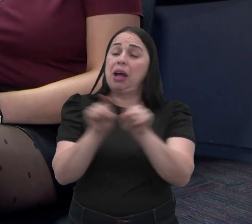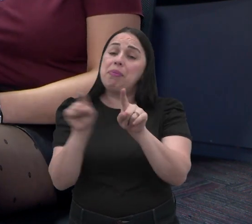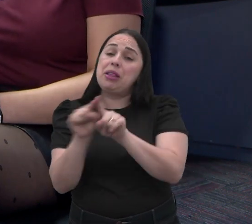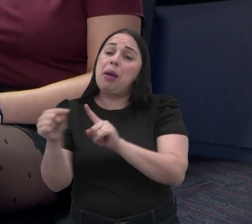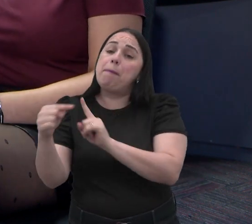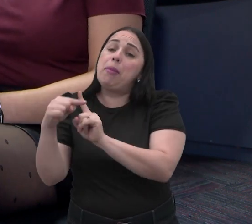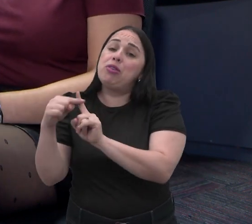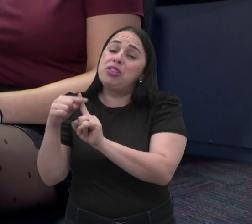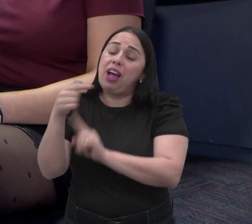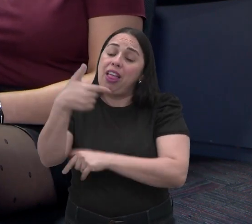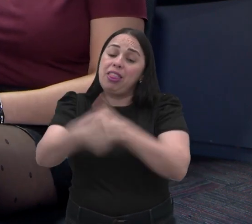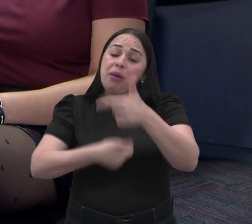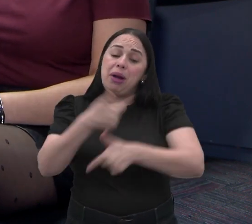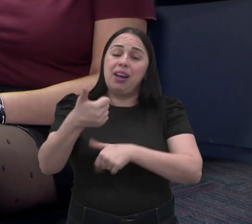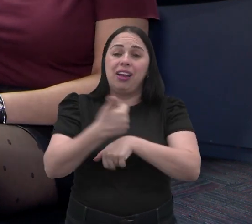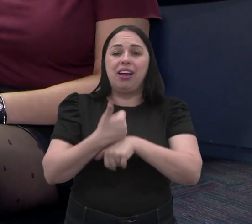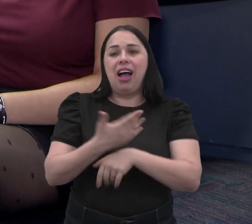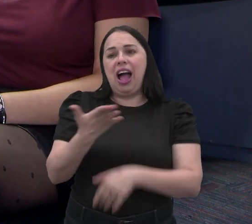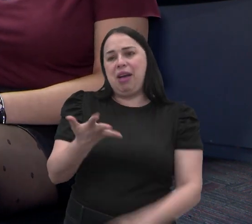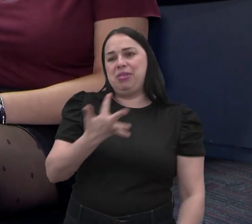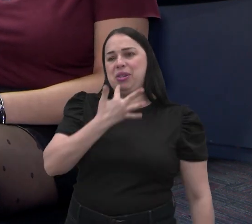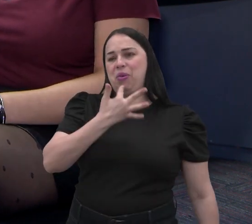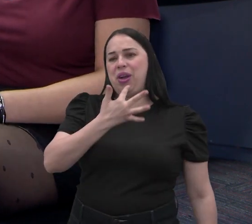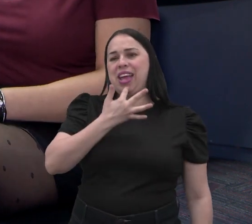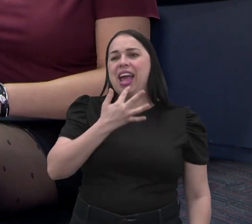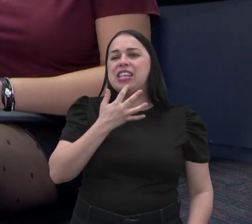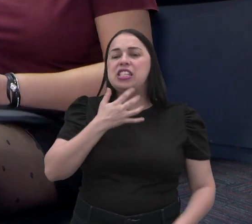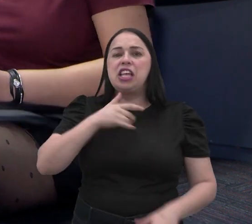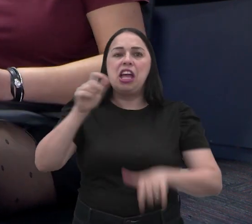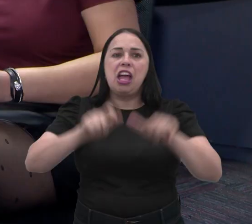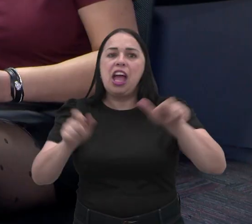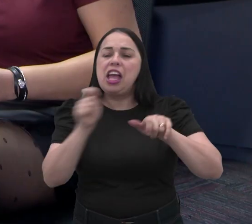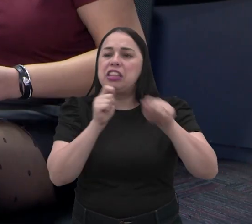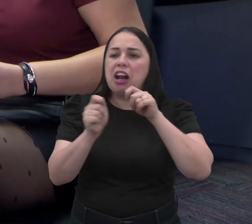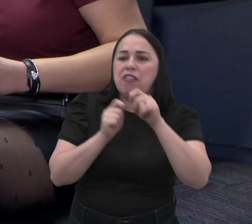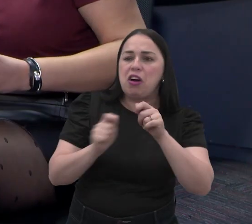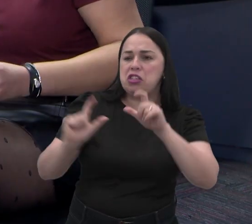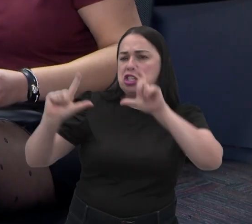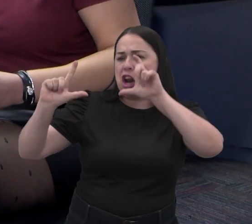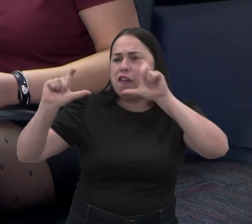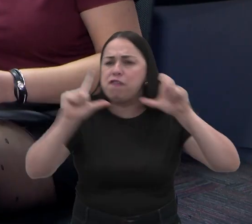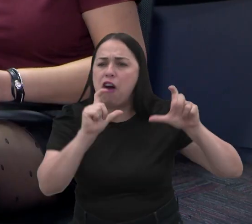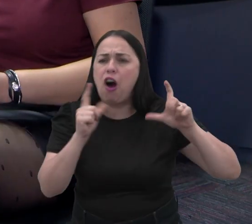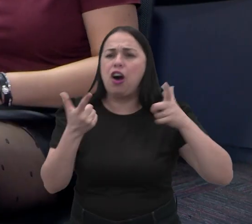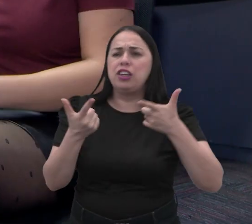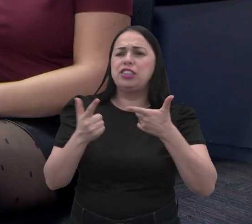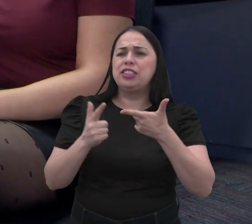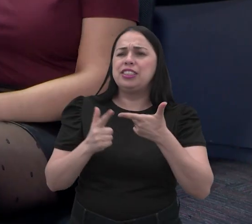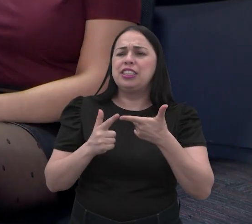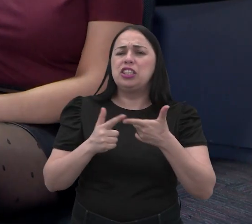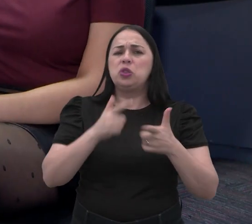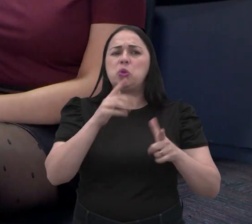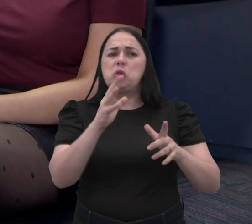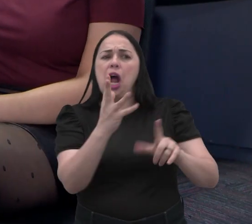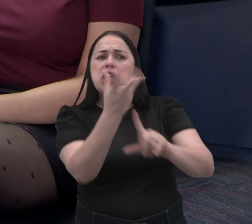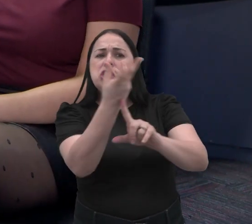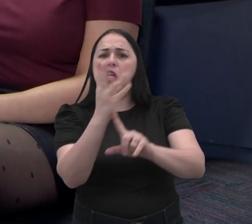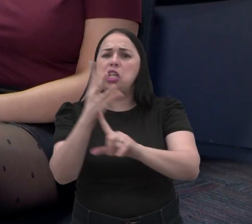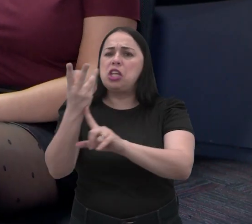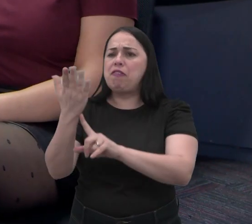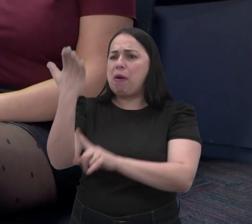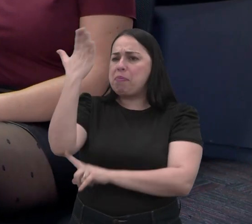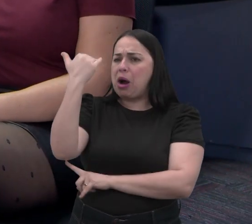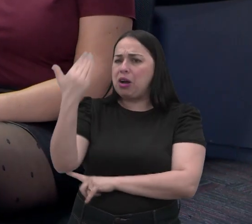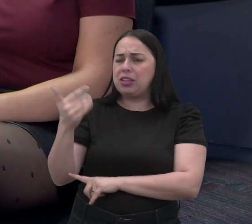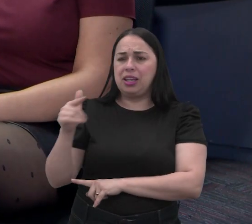outra questão que já me questionaram. Ah, mas você conhece um monte de famoso, você entrevista, você tira foto com artistas, você faz... Desses artistas todos,